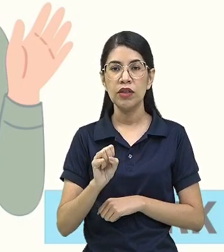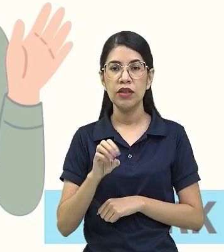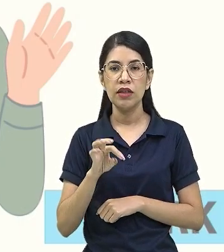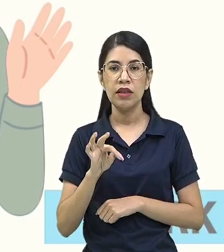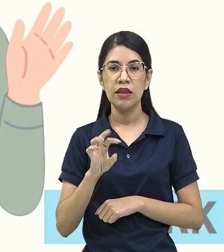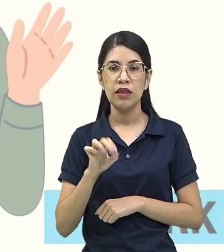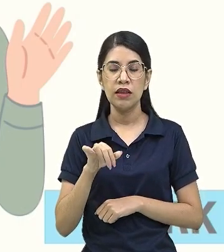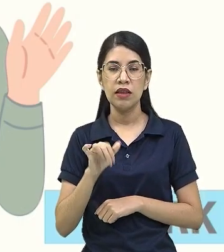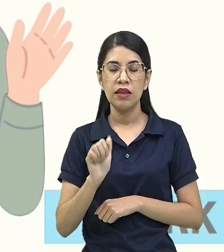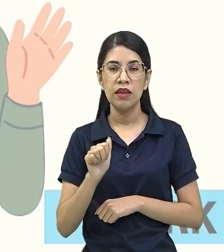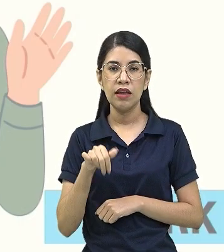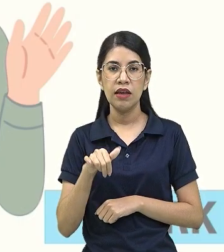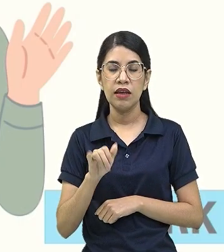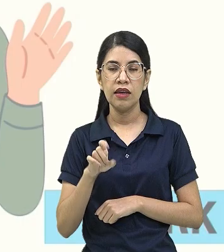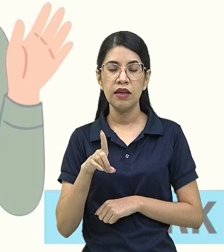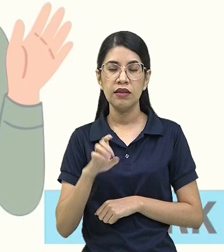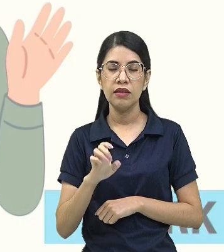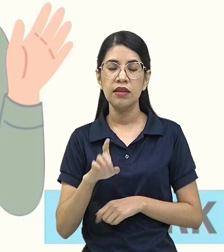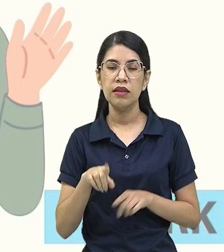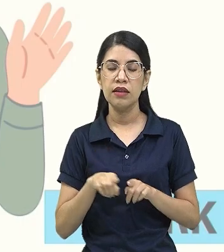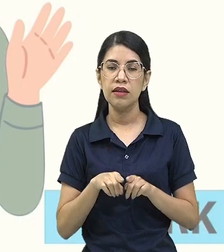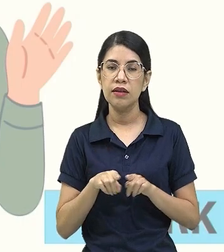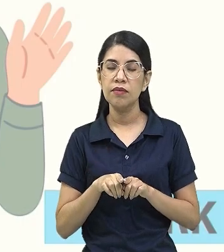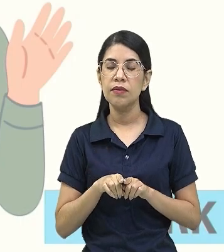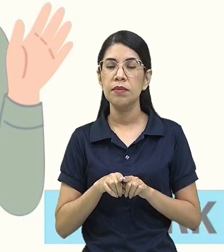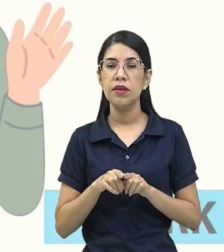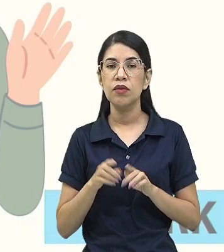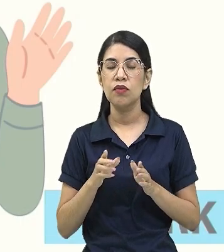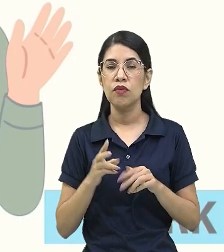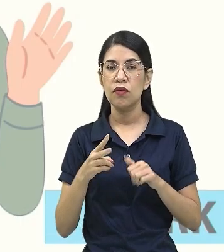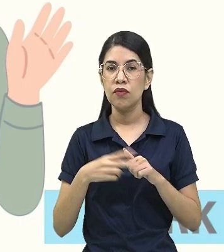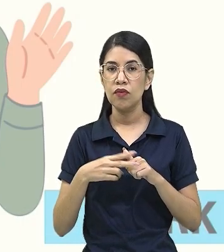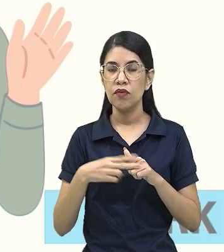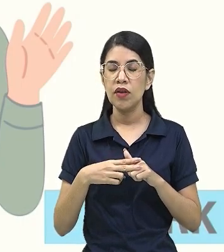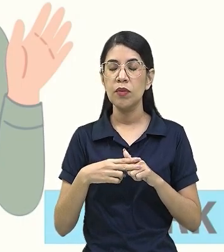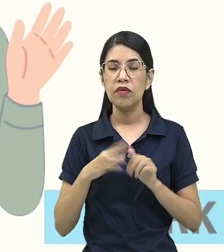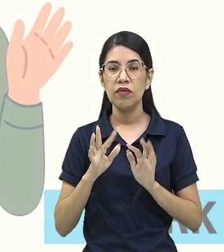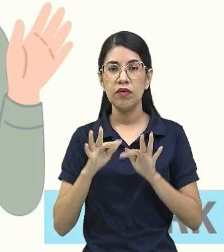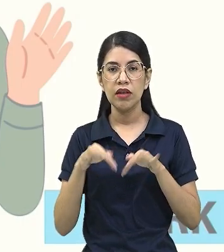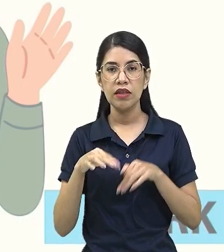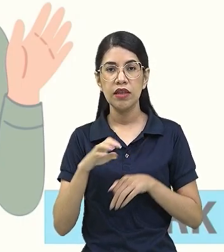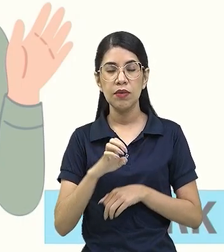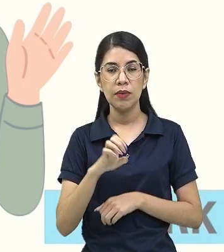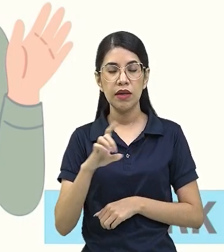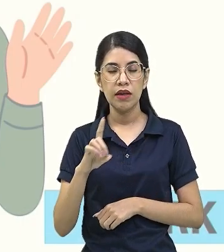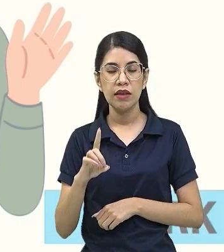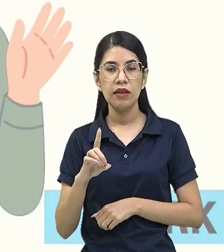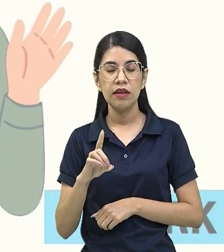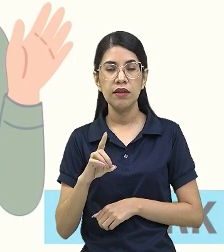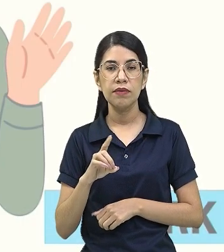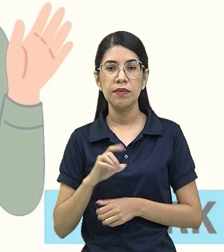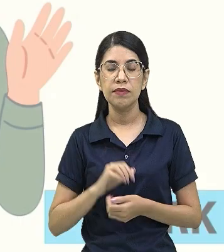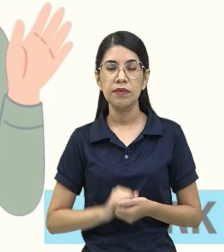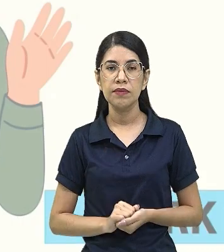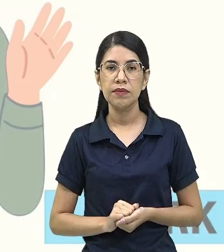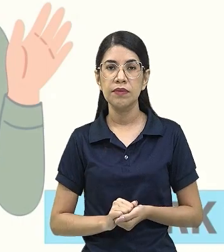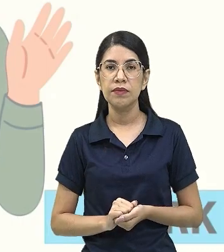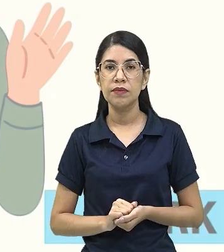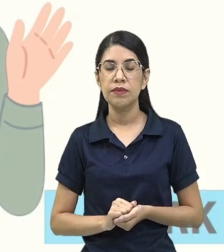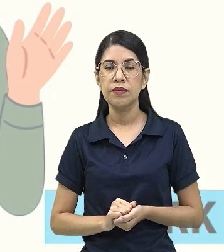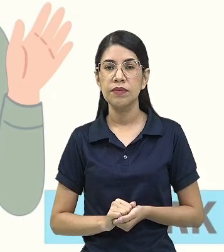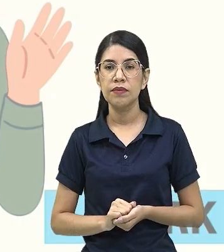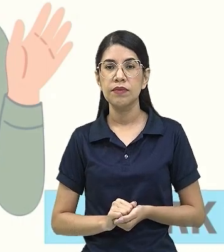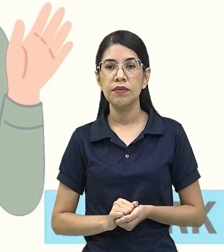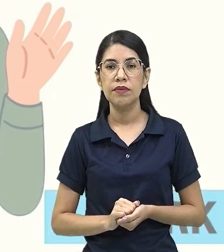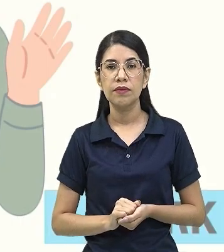sabe que os verbos regulares no passado eles têm essa terminação ed. Então você tem aqui he stayed in